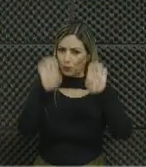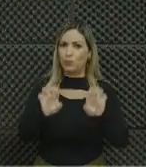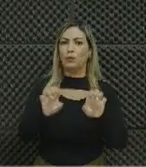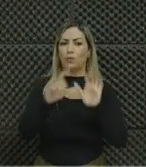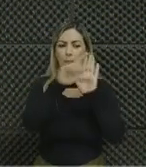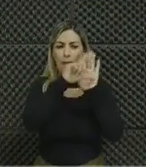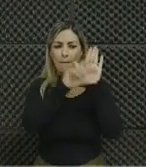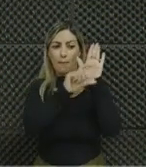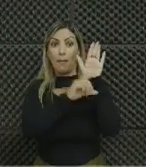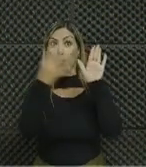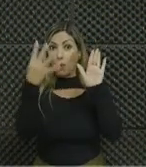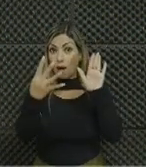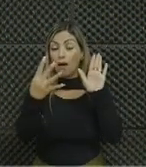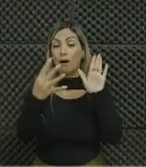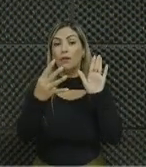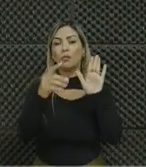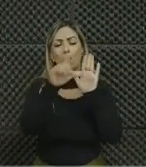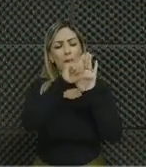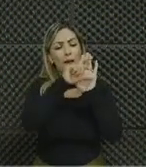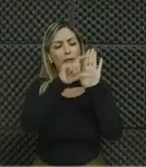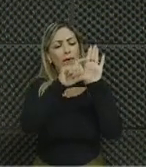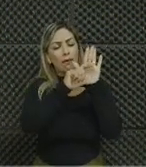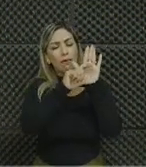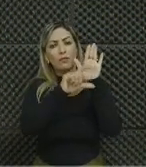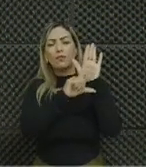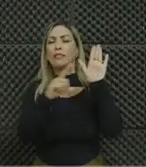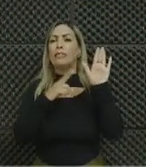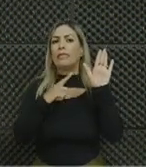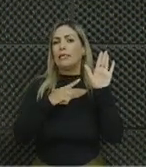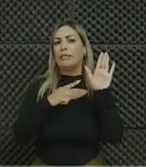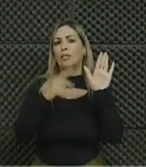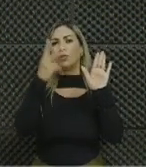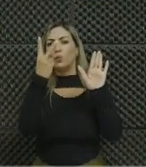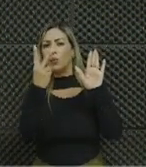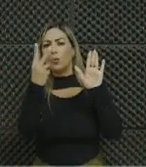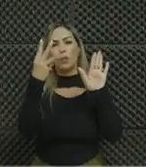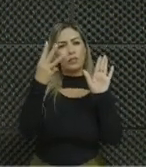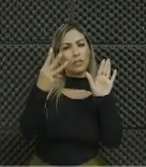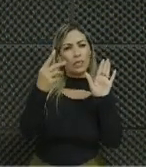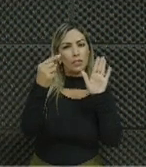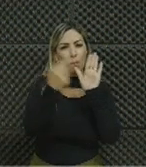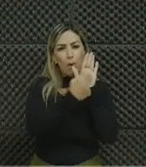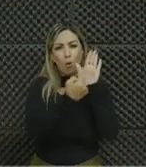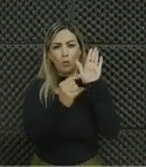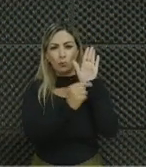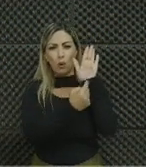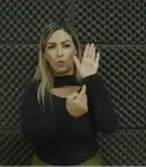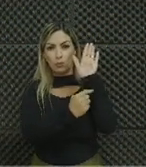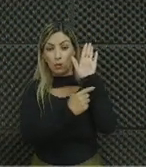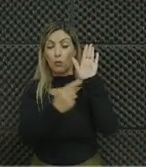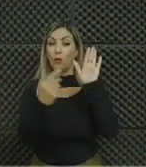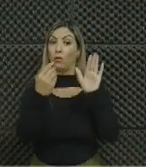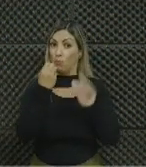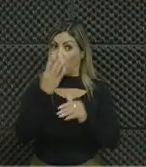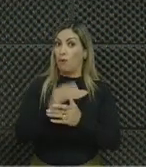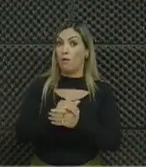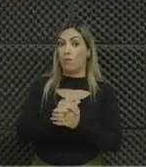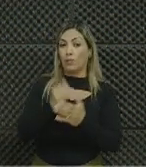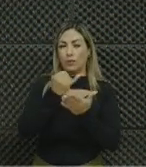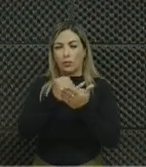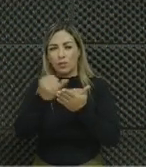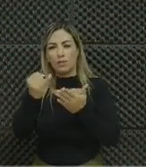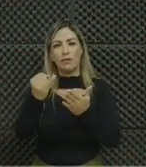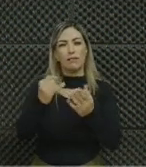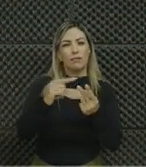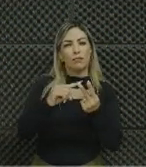estrutura, né? Aqueles parágrafos que tem 2 ou 3 pontos finais, o ideal é 3, porque ele tem